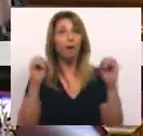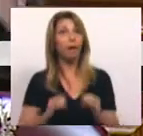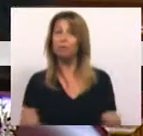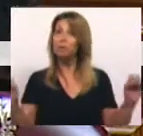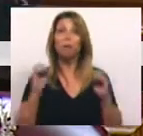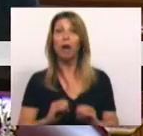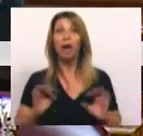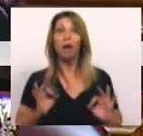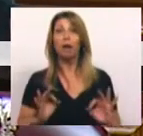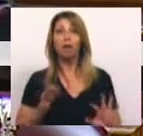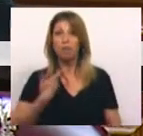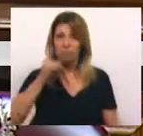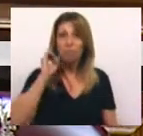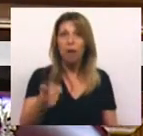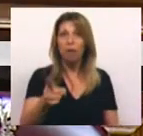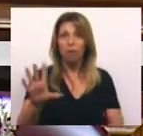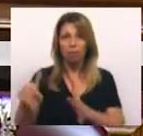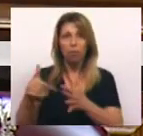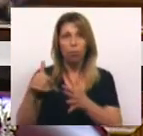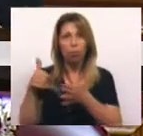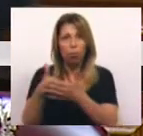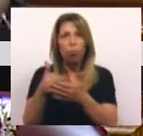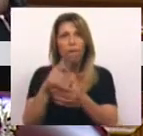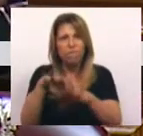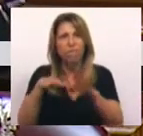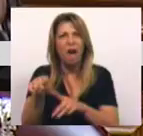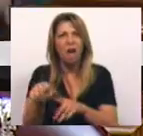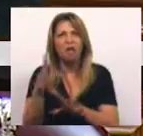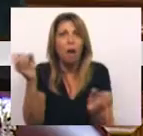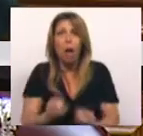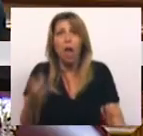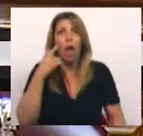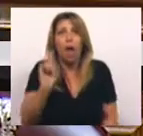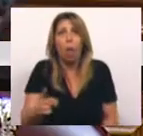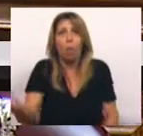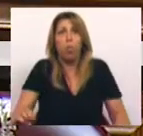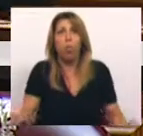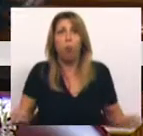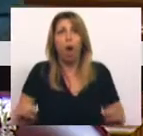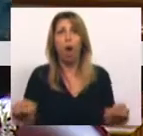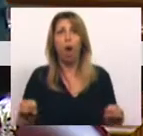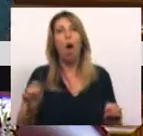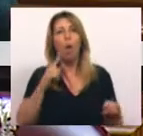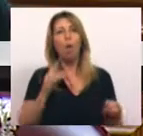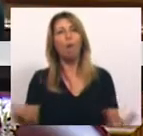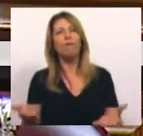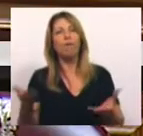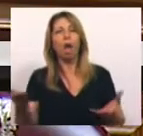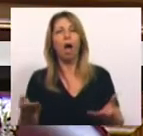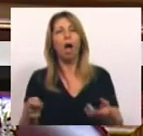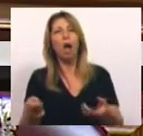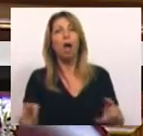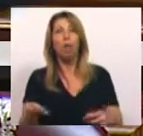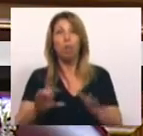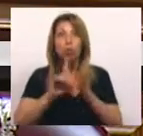ninguém será obrigado a este procedimento. Ninguém. Ninguém será sequer incitado. O projeto de lei dos Verdes